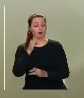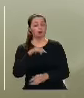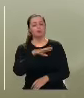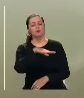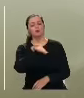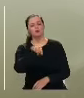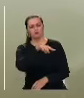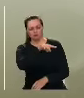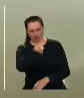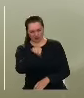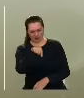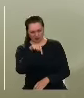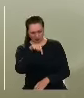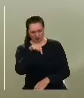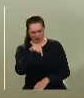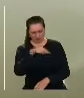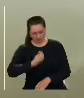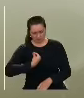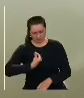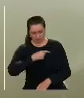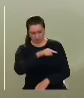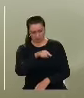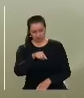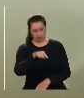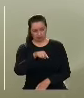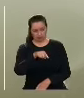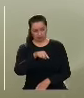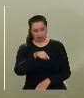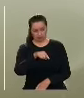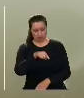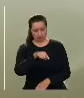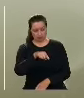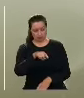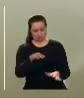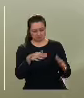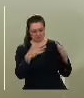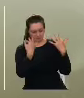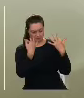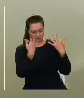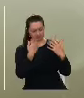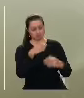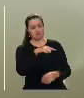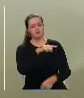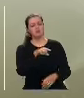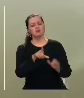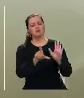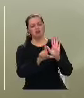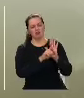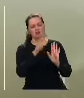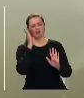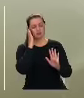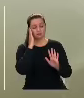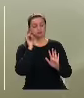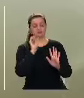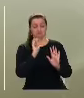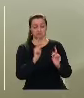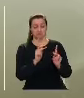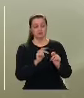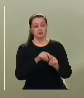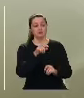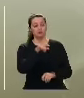aquele que está aqui, dos que vocês que estão aqui, citando a lei, etc e tal, se você não